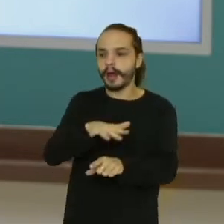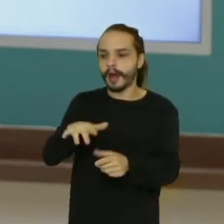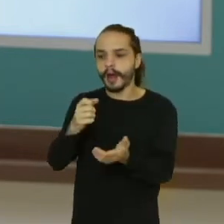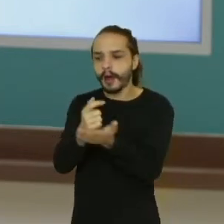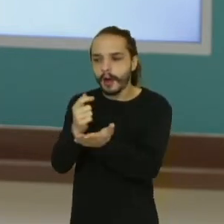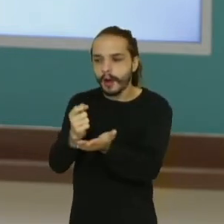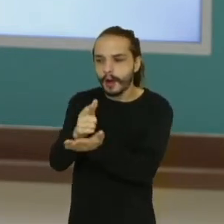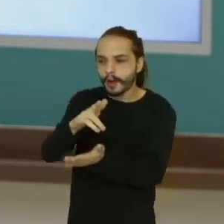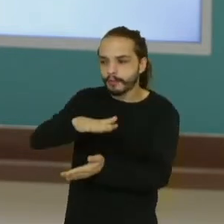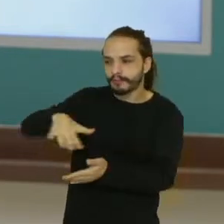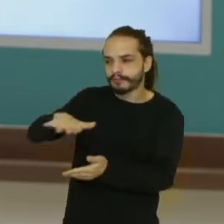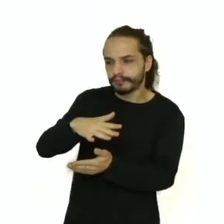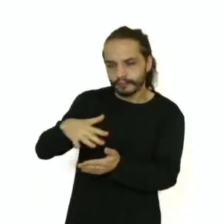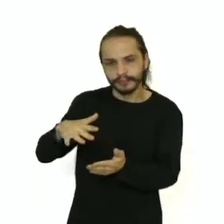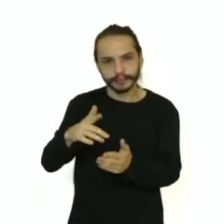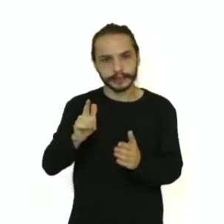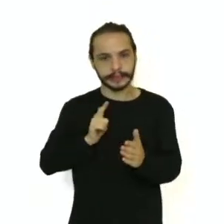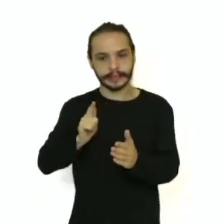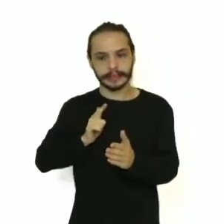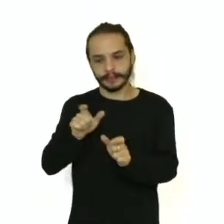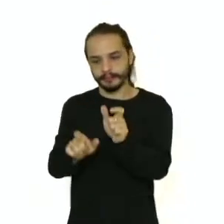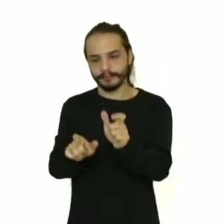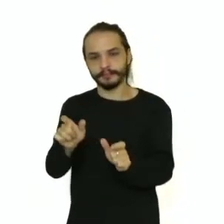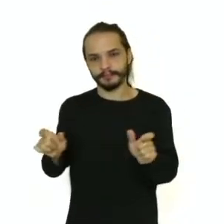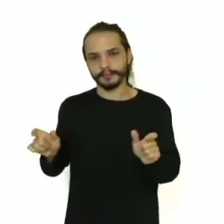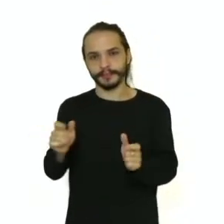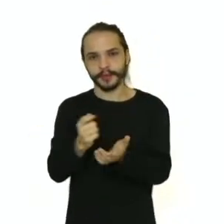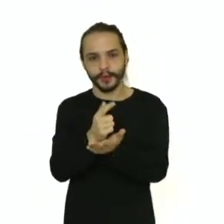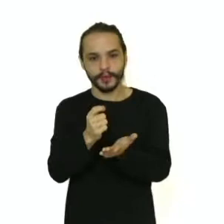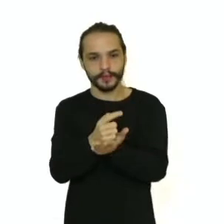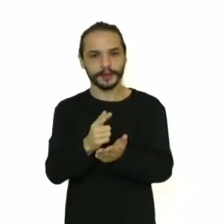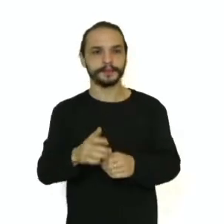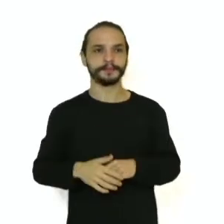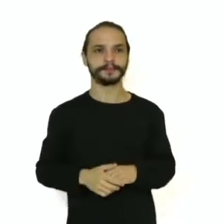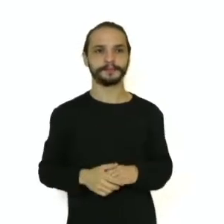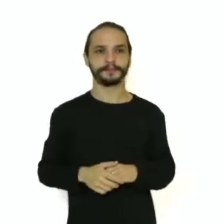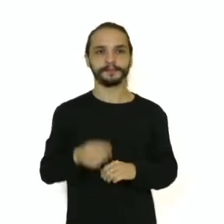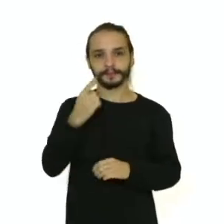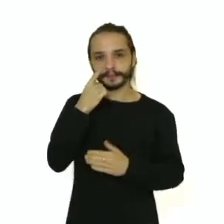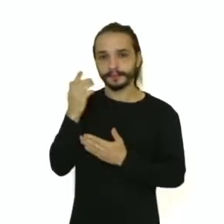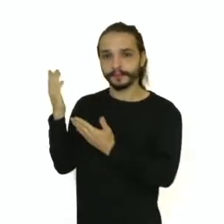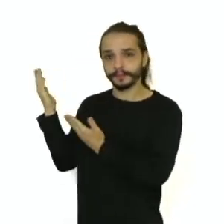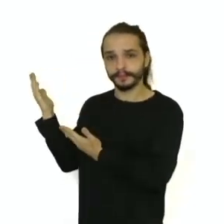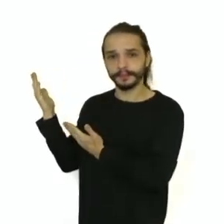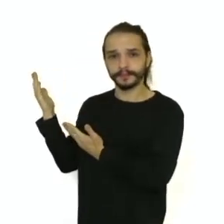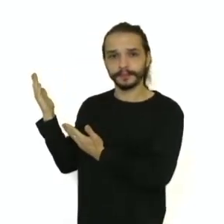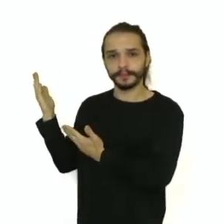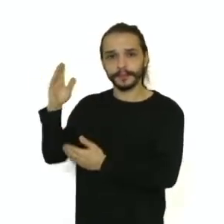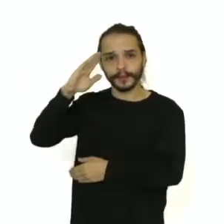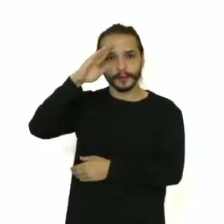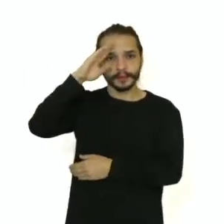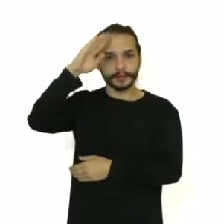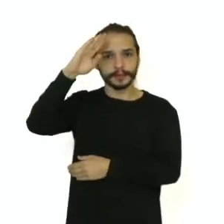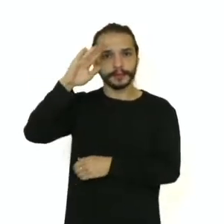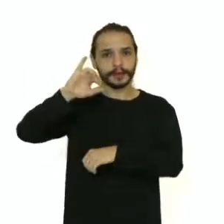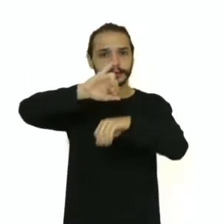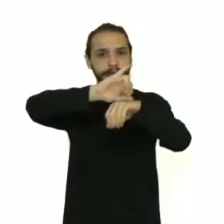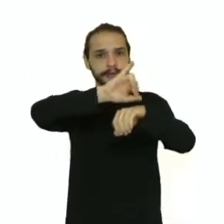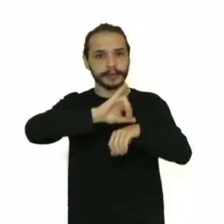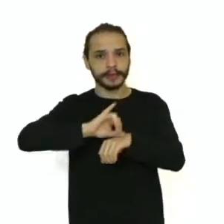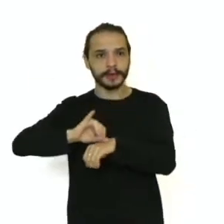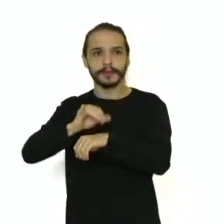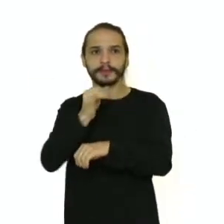exemplos. Então, olha lá, aqui estão os principais centros industriais do planeta, né? Por exemplo, nos Estados Unidos, temos aqui o